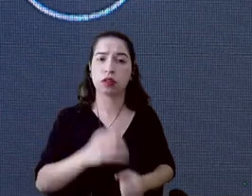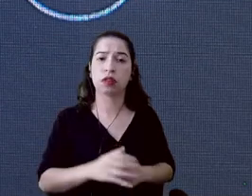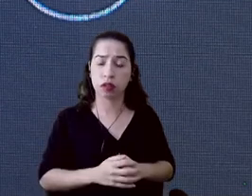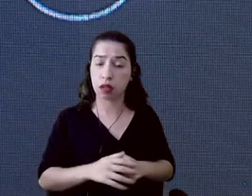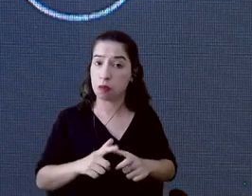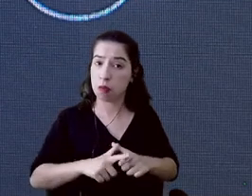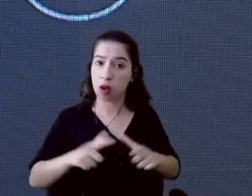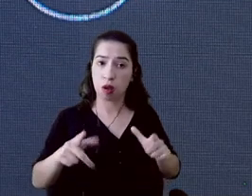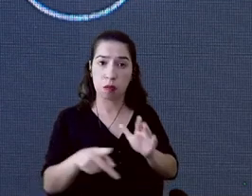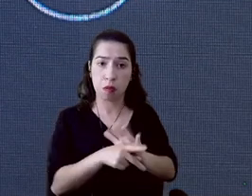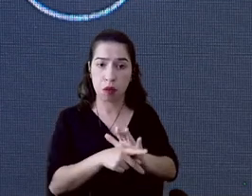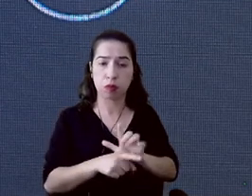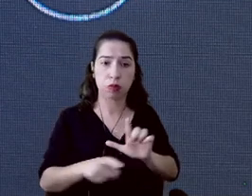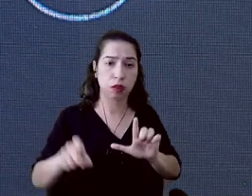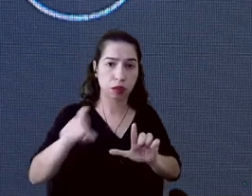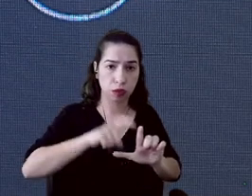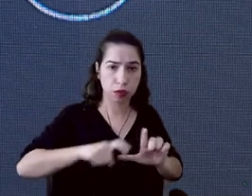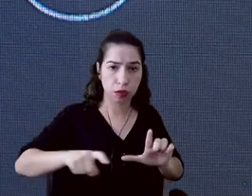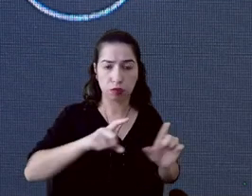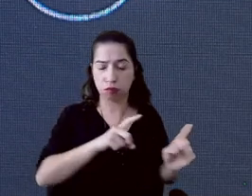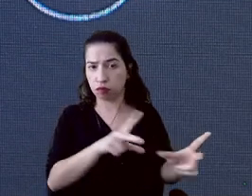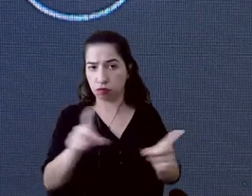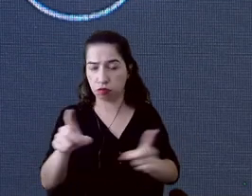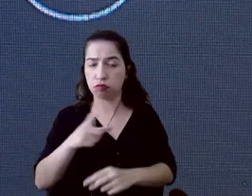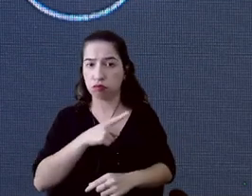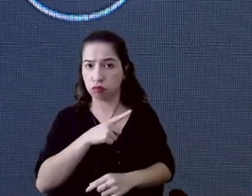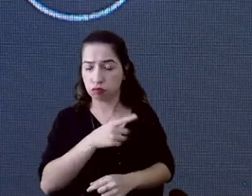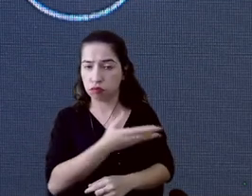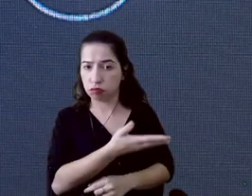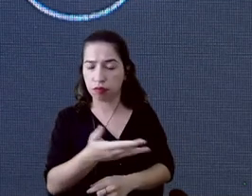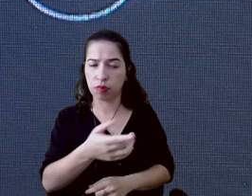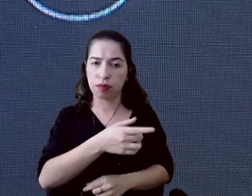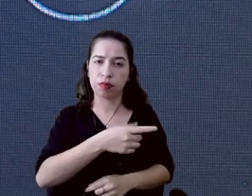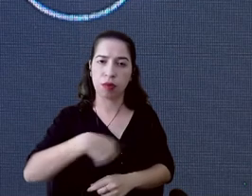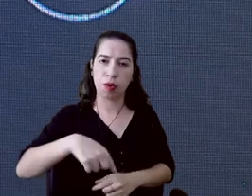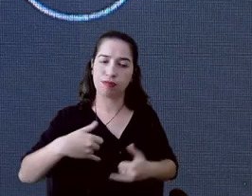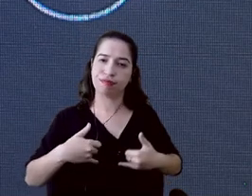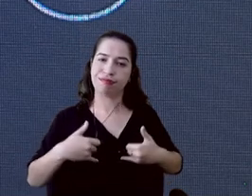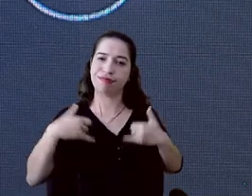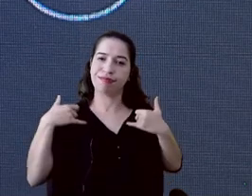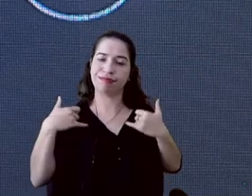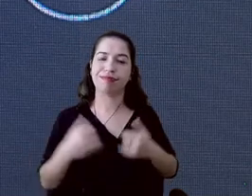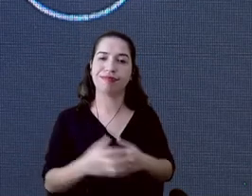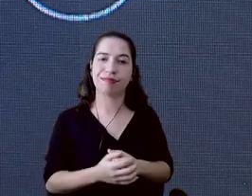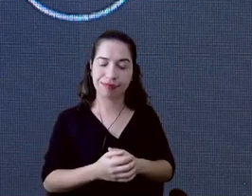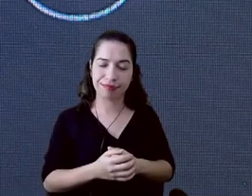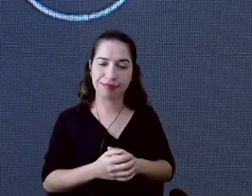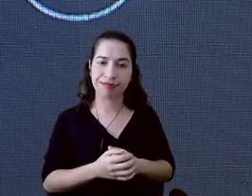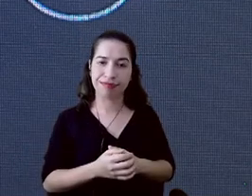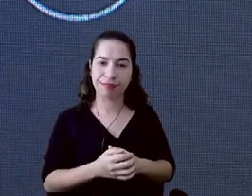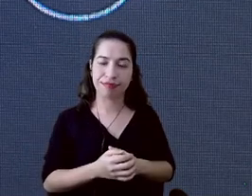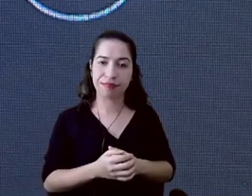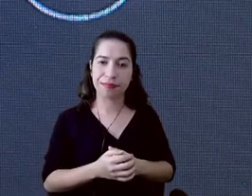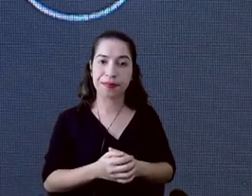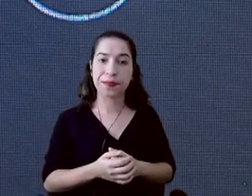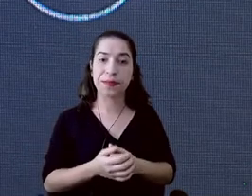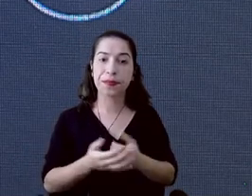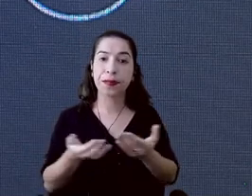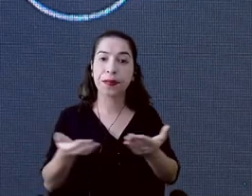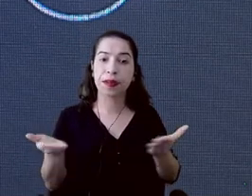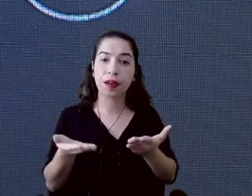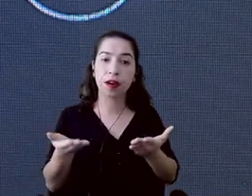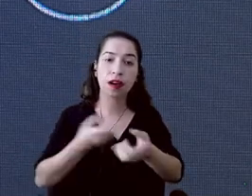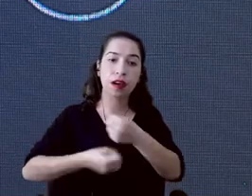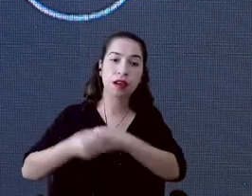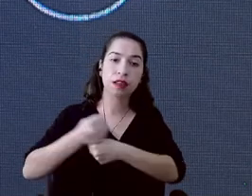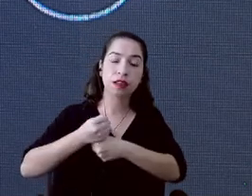lá e é um grande um grande orgulho assim e agora o que a gente fez ano passado